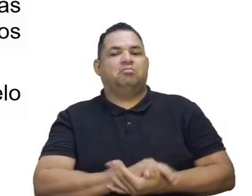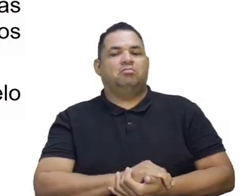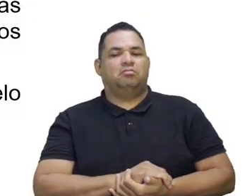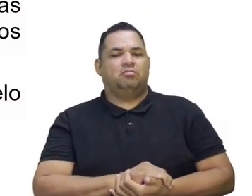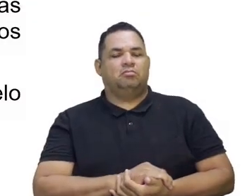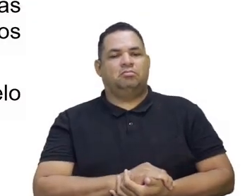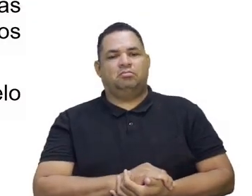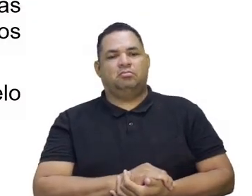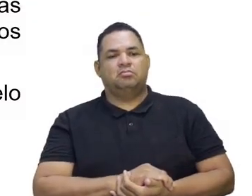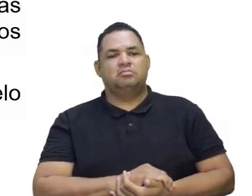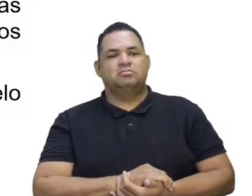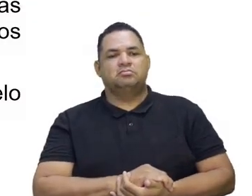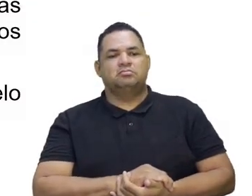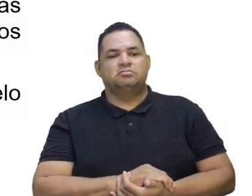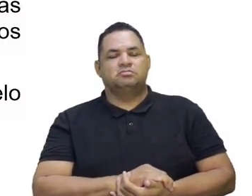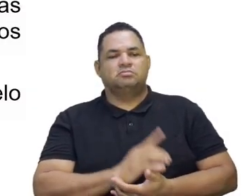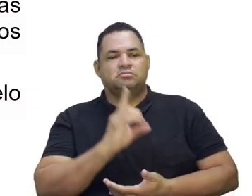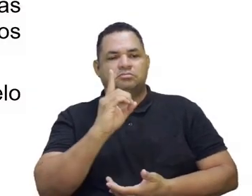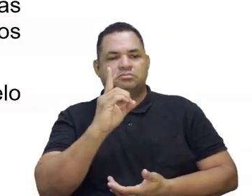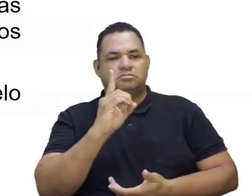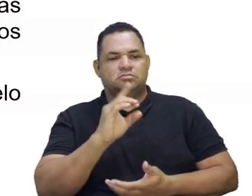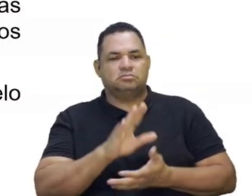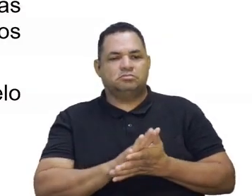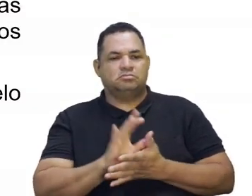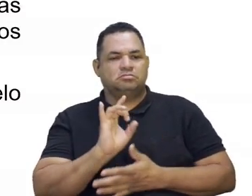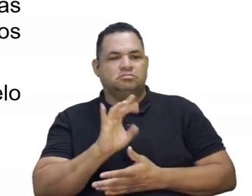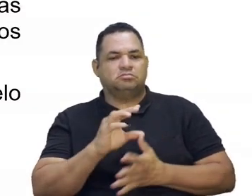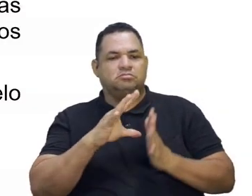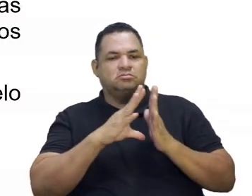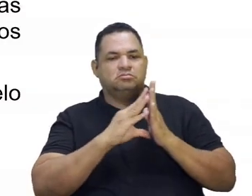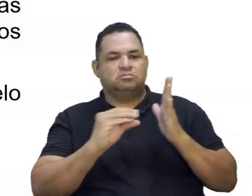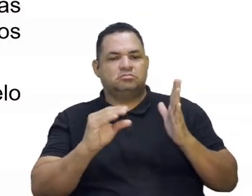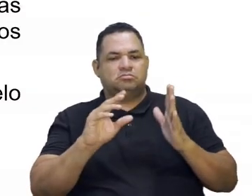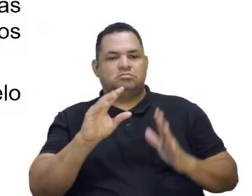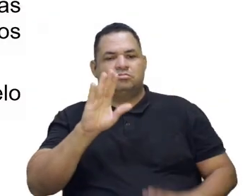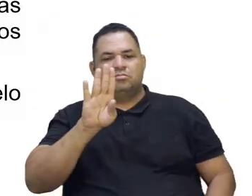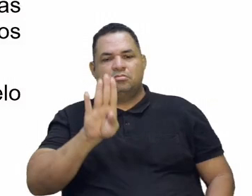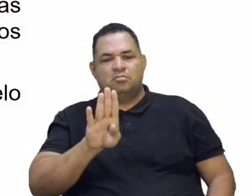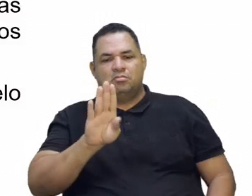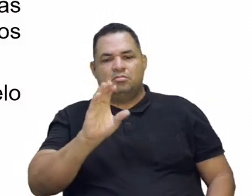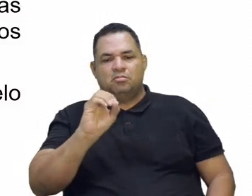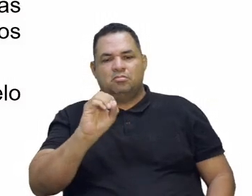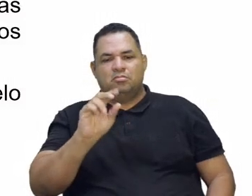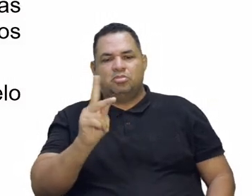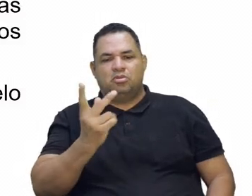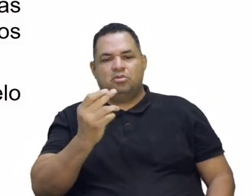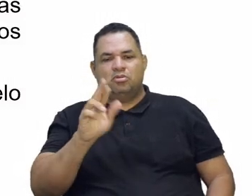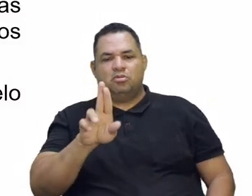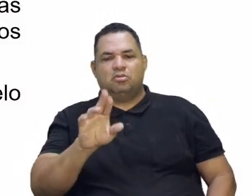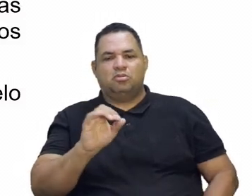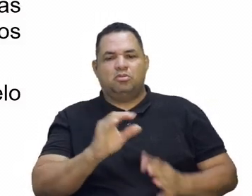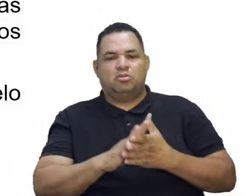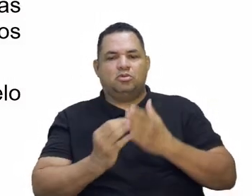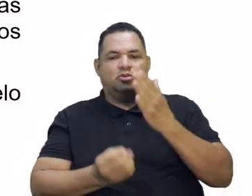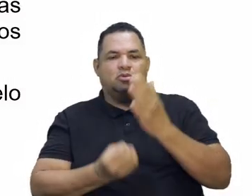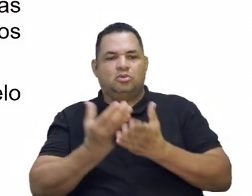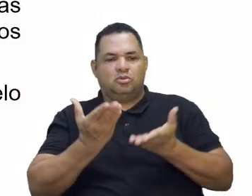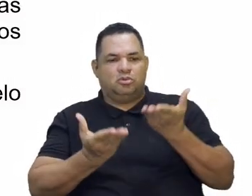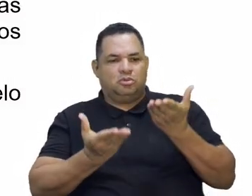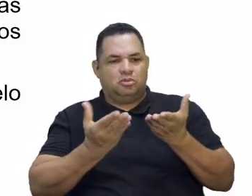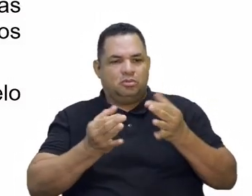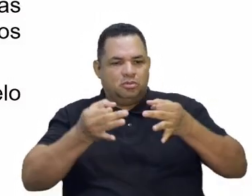errada. Na letra D fala: apenas o modelo de Bohr, com o advento de balanças